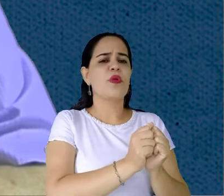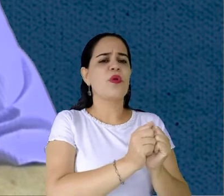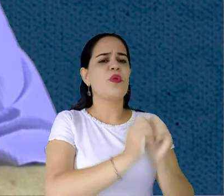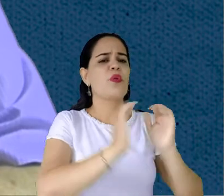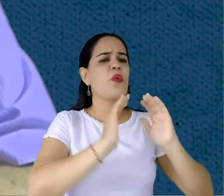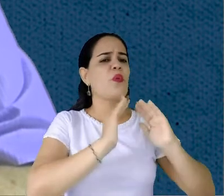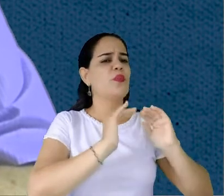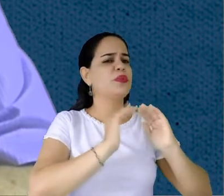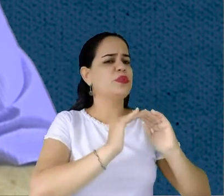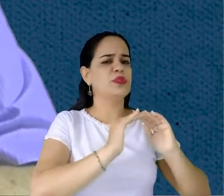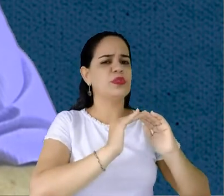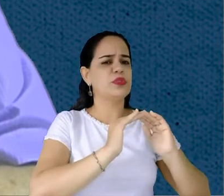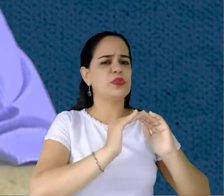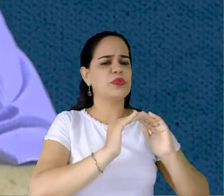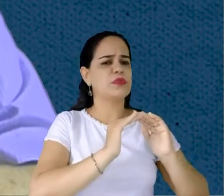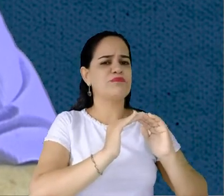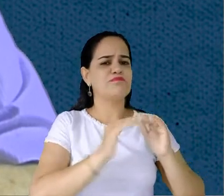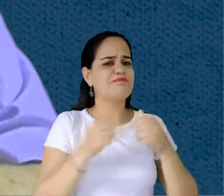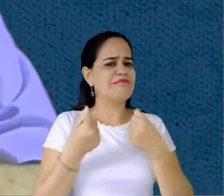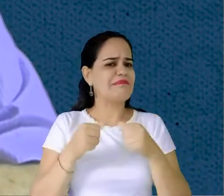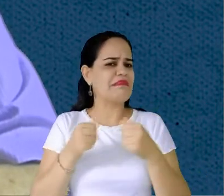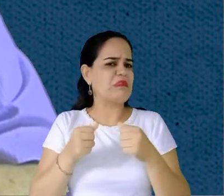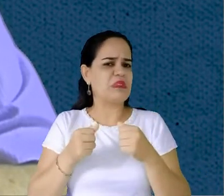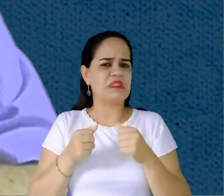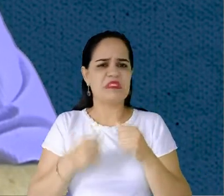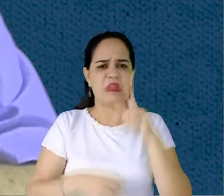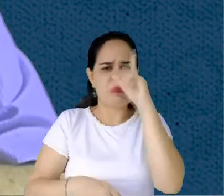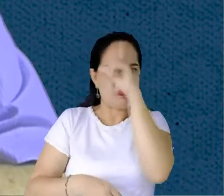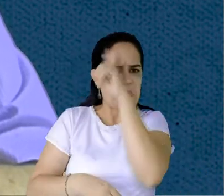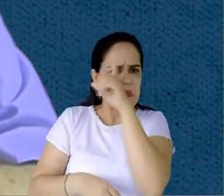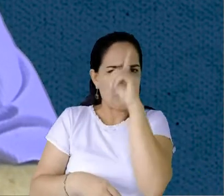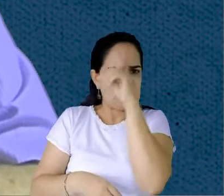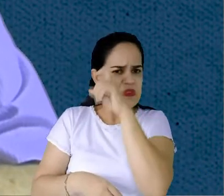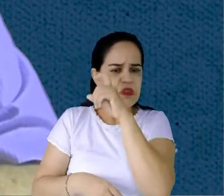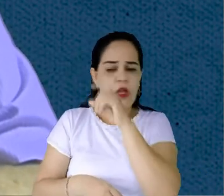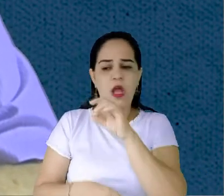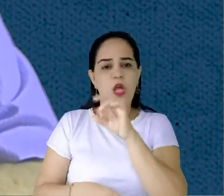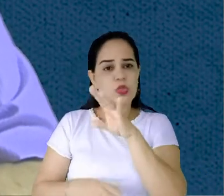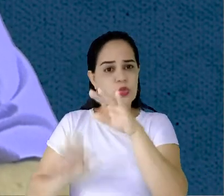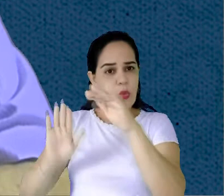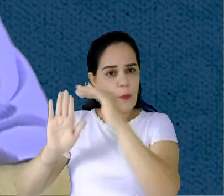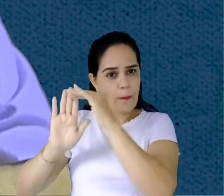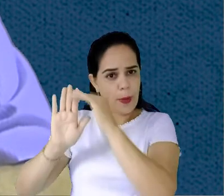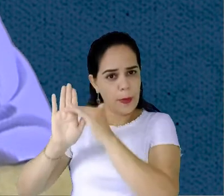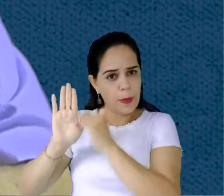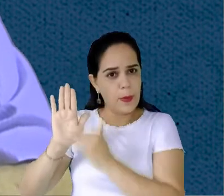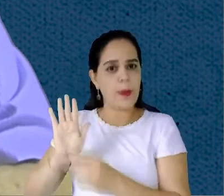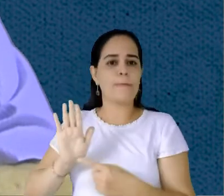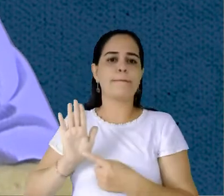não vos impor nenhum fardo além destas coisas indispensáveis.